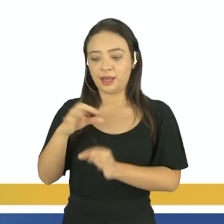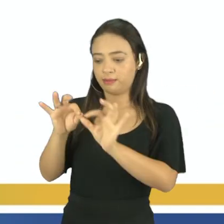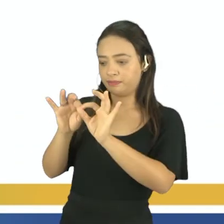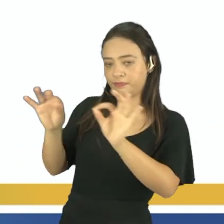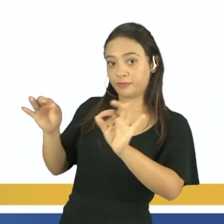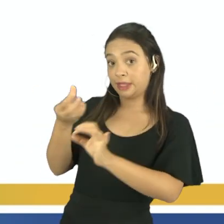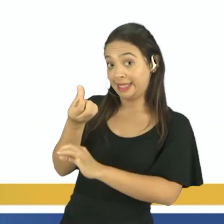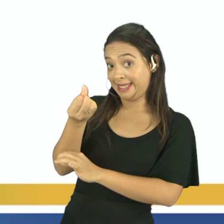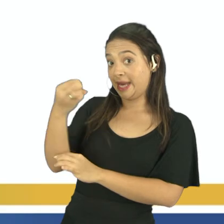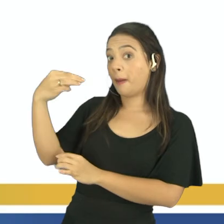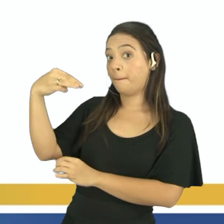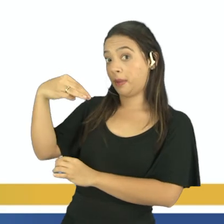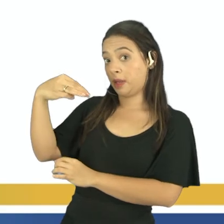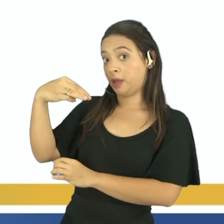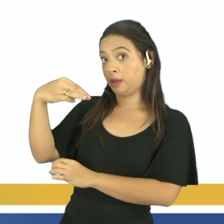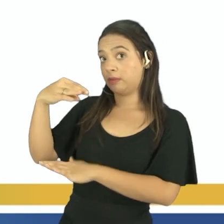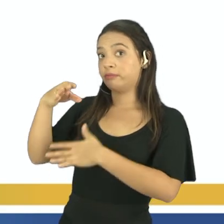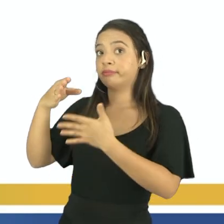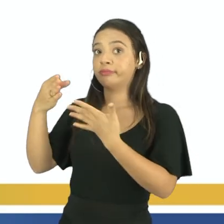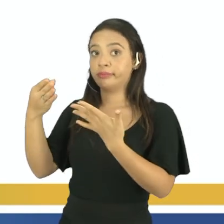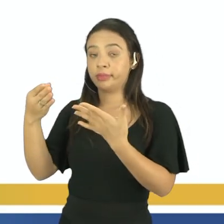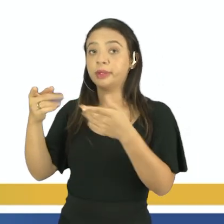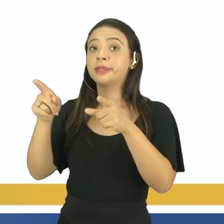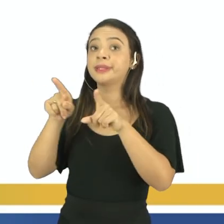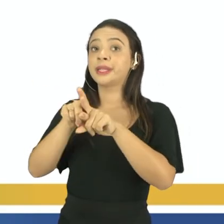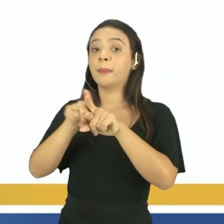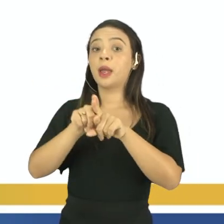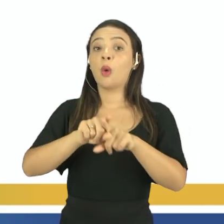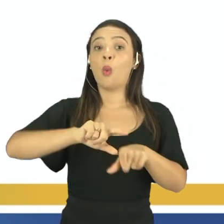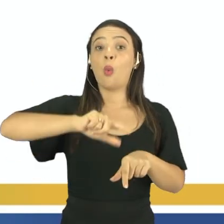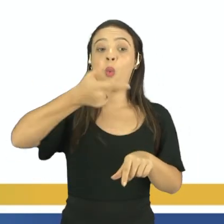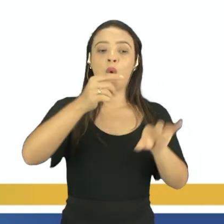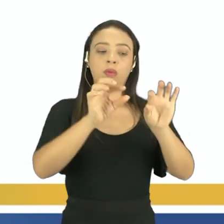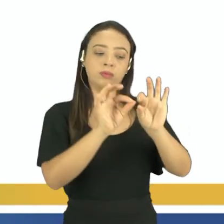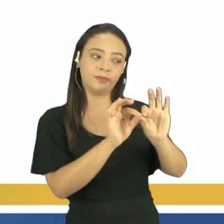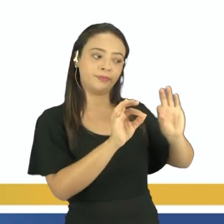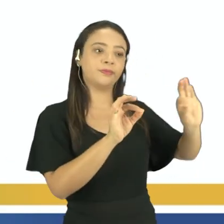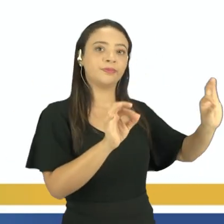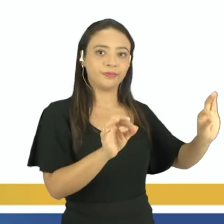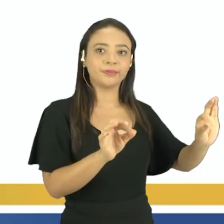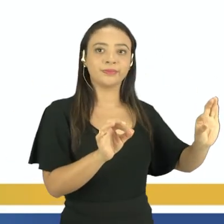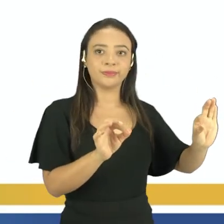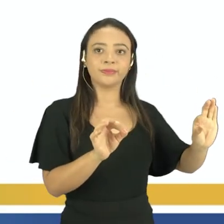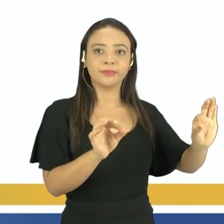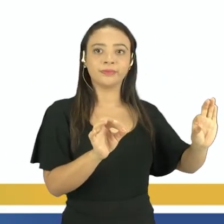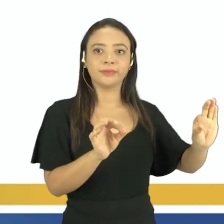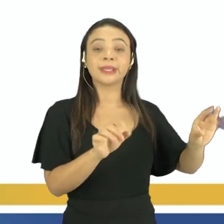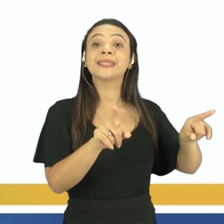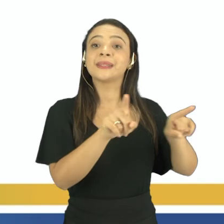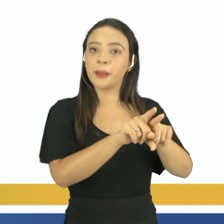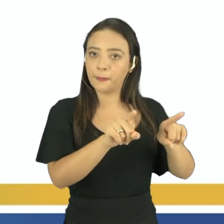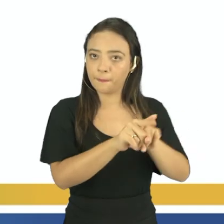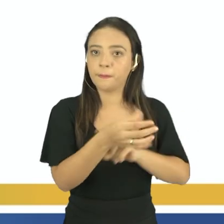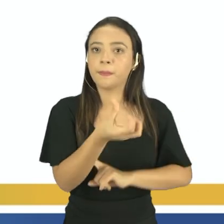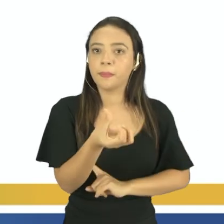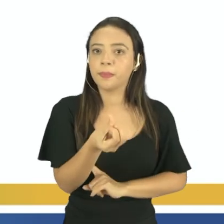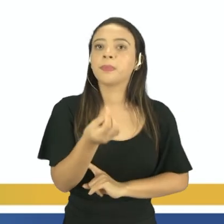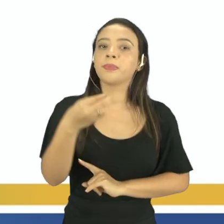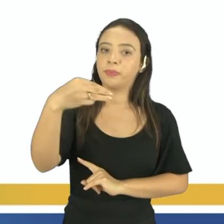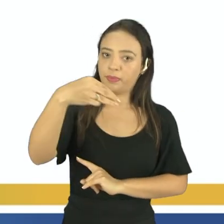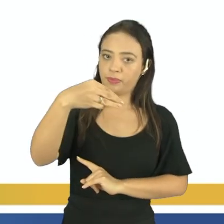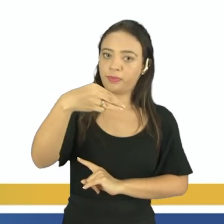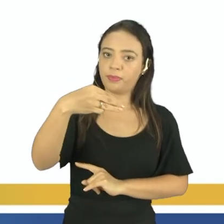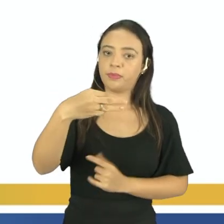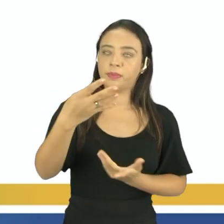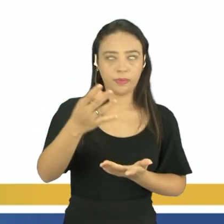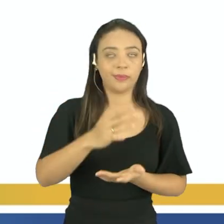metros, né? Aí, na tela, nós temos o outro pedacinho lá do outro lado, né? Medindo 6 metros também, que é o